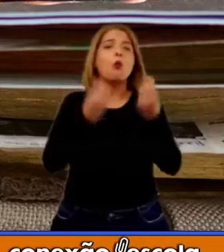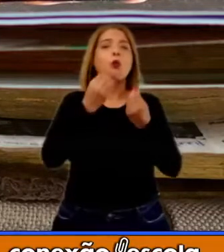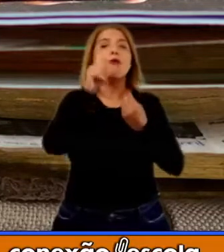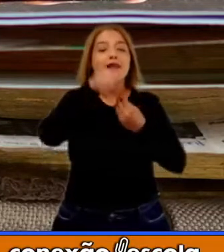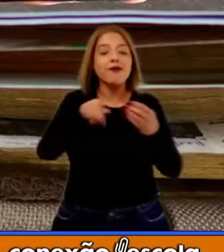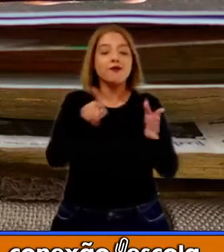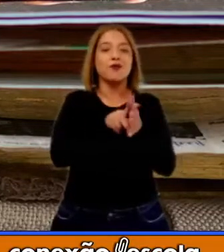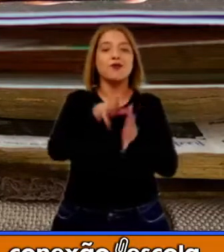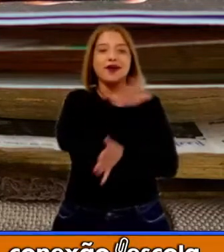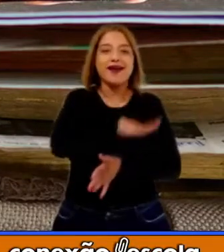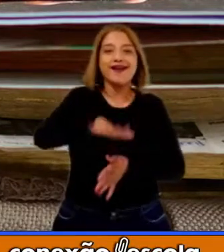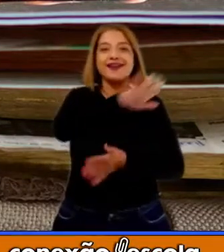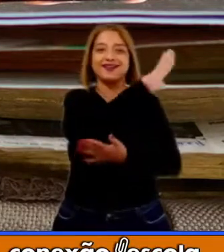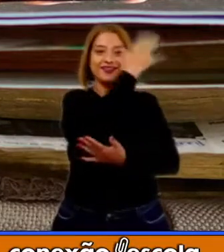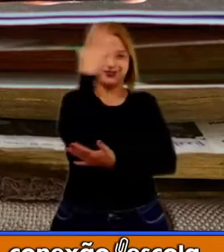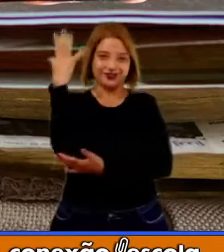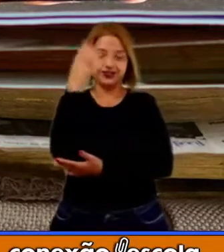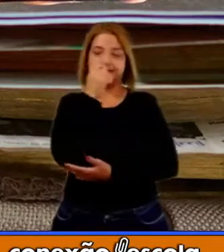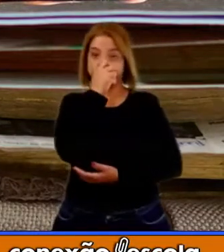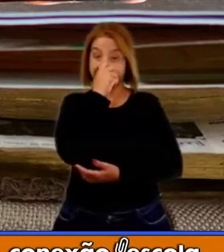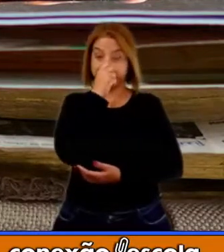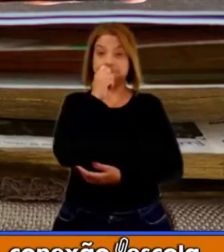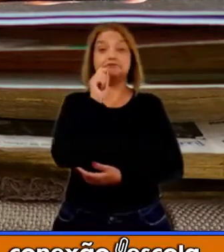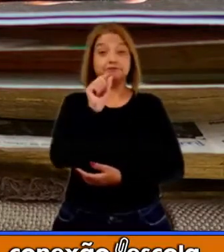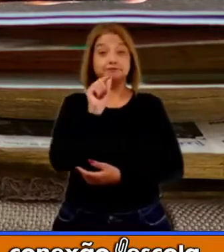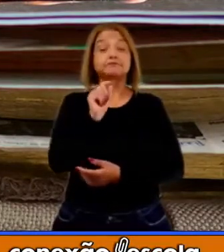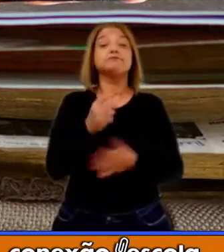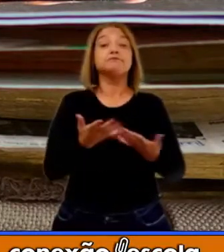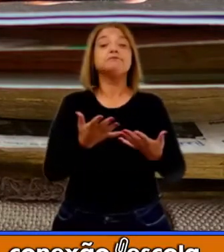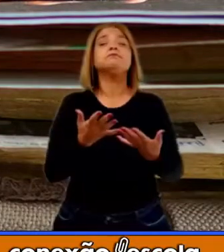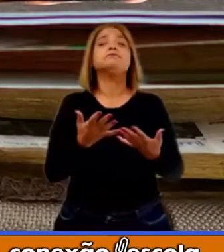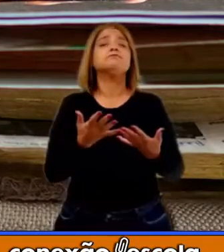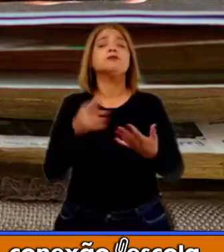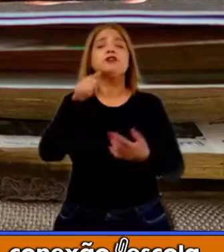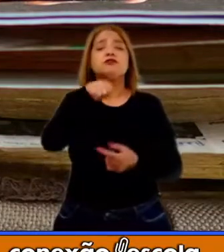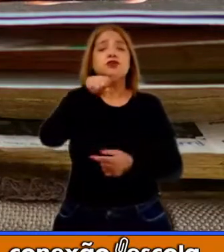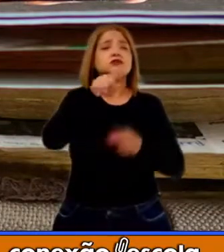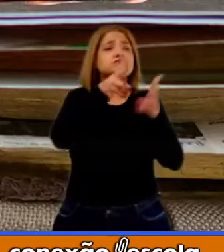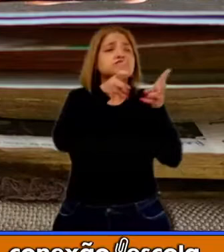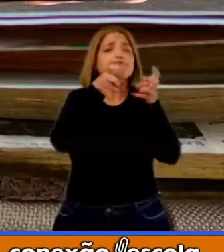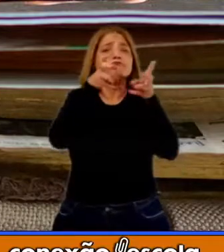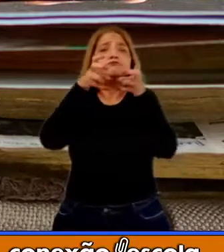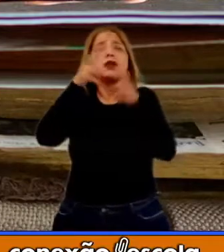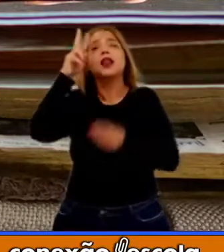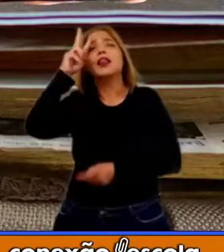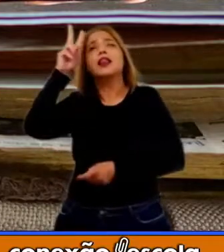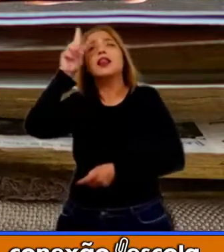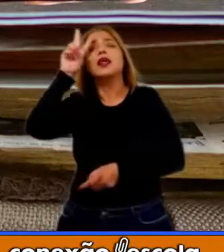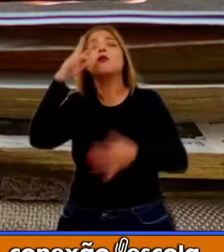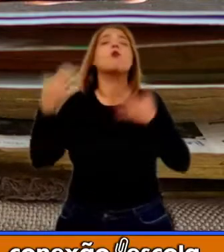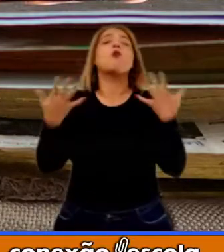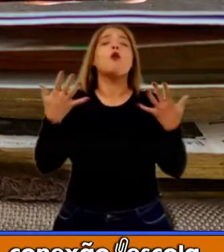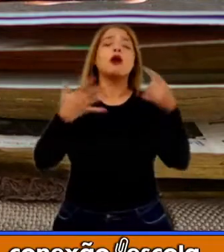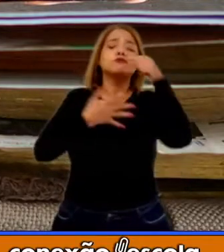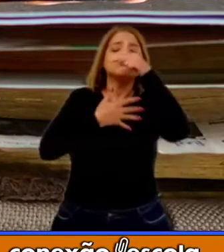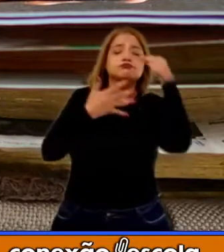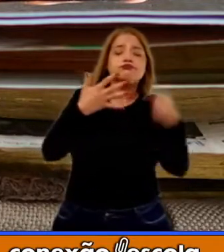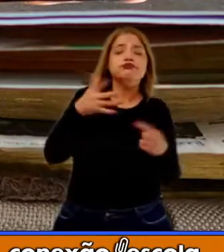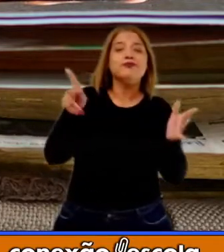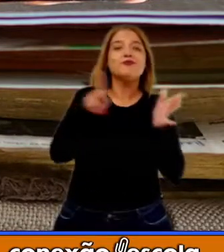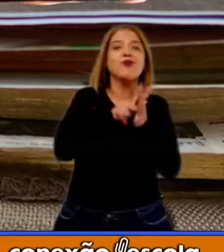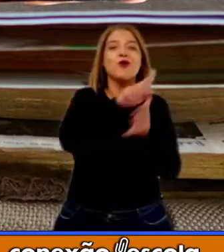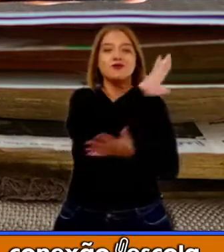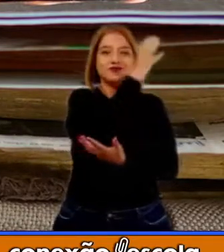natureza. Quando você pensa sobre a natureza, que elementos você se lembra? Vamos ver?